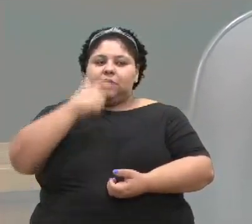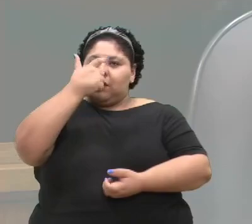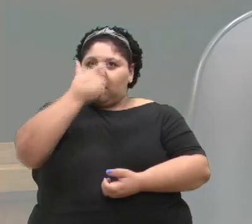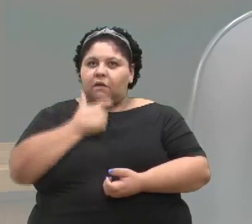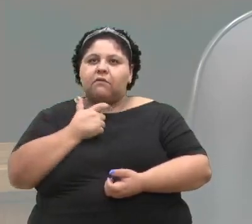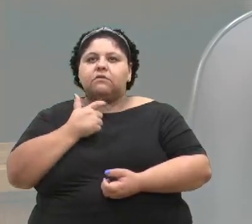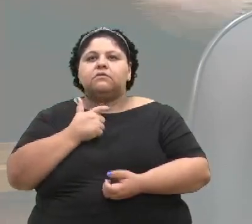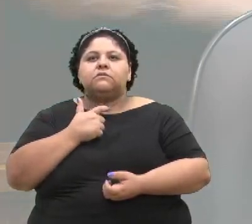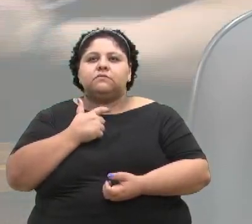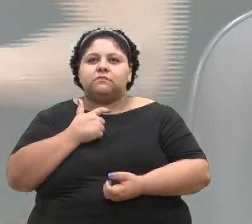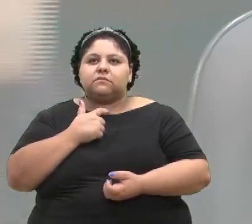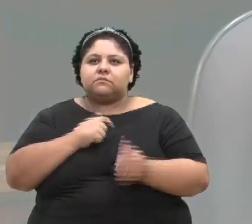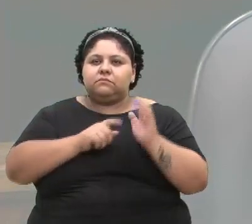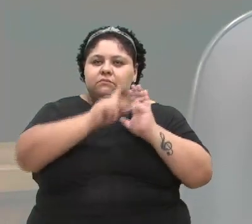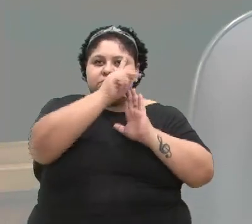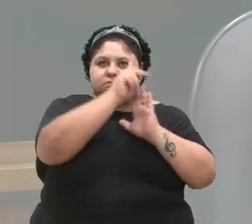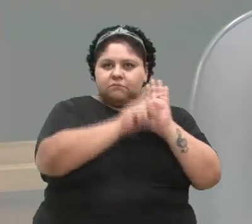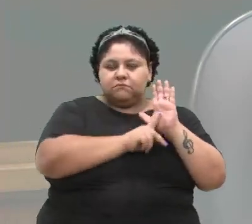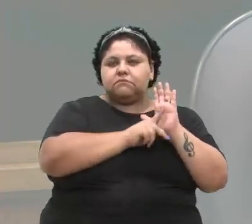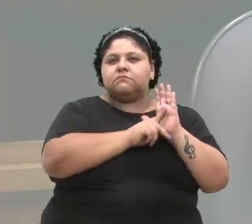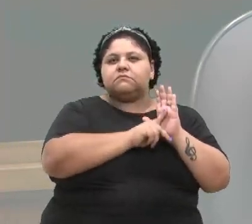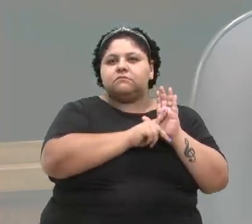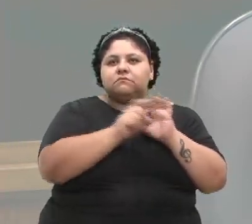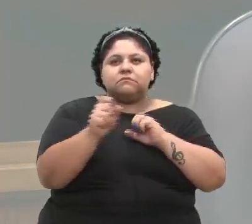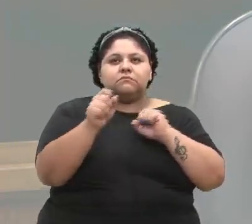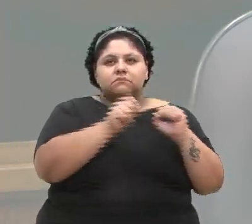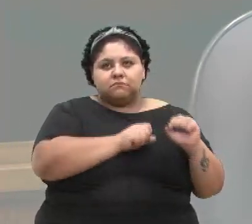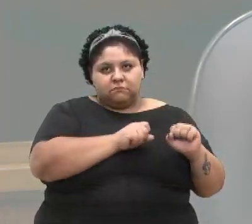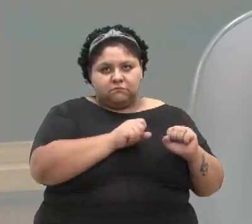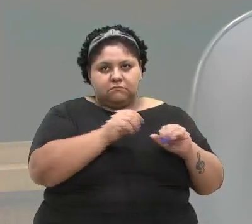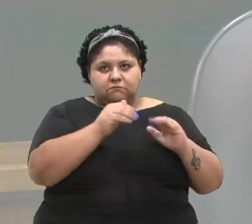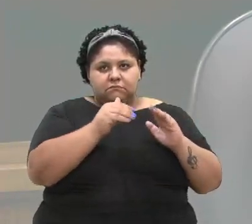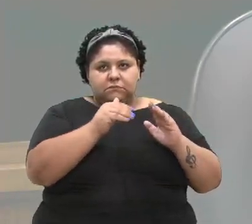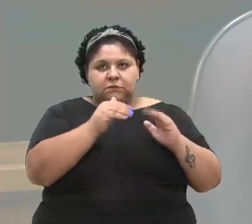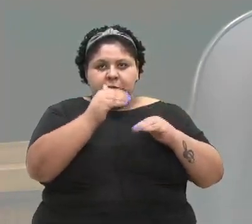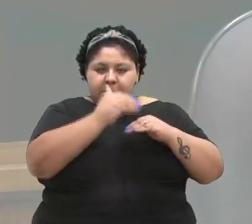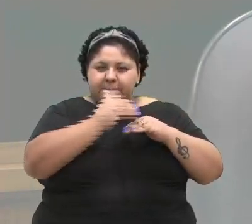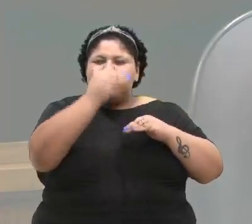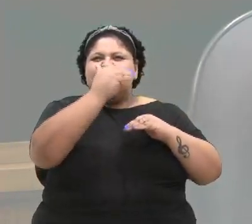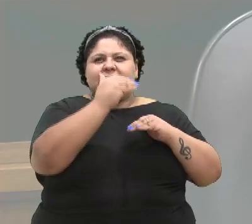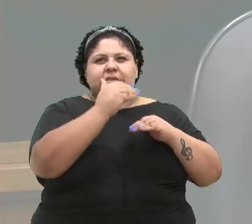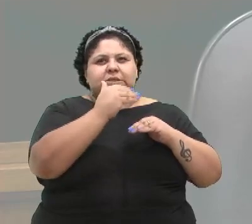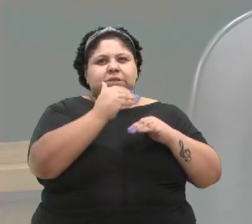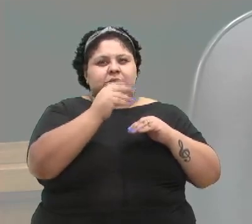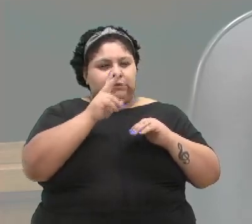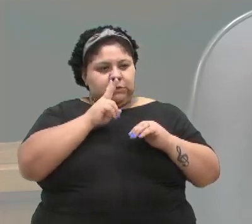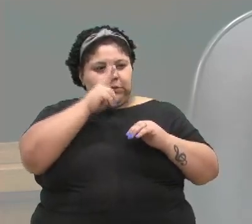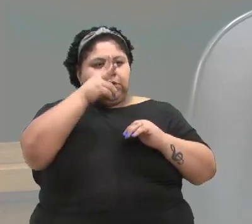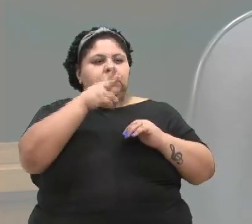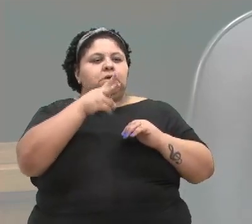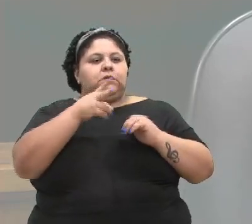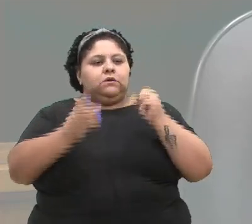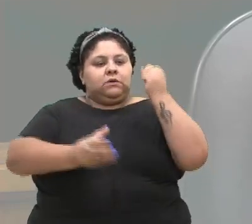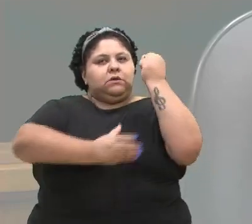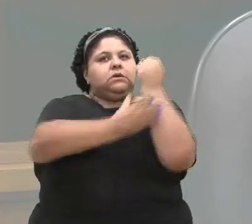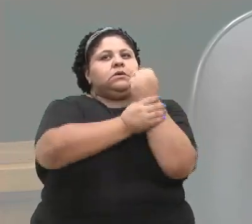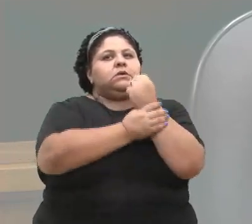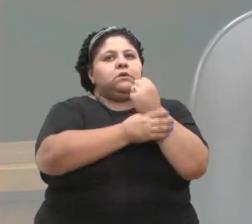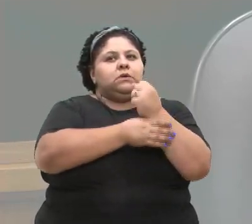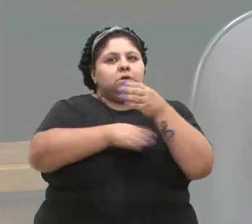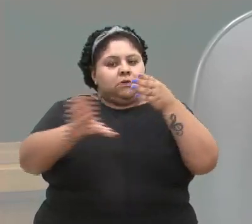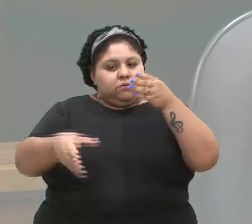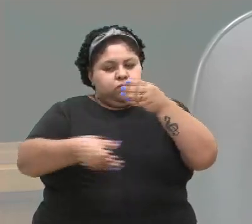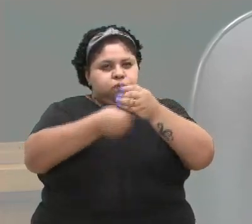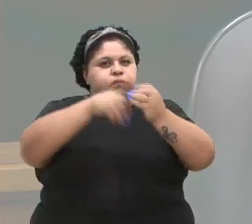que este projeto, ele poderia até ser mais ousado. Ele poderia garantir 13º para os trabalhadores,